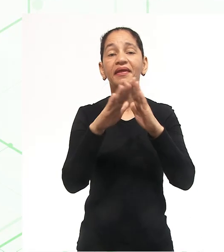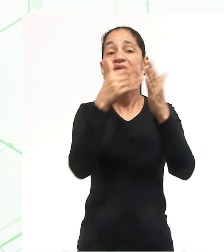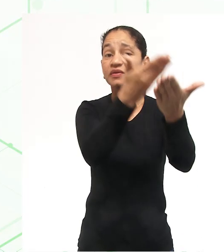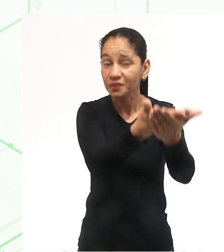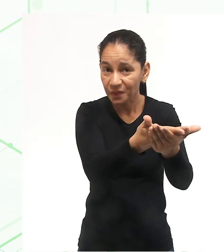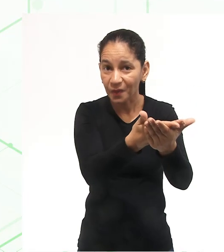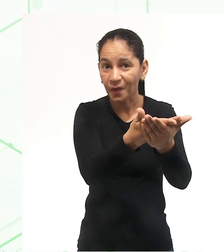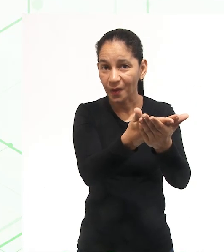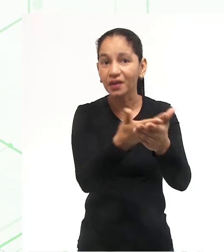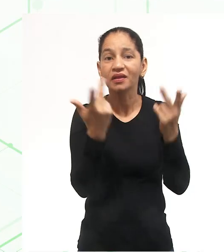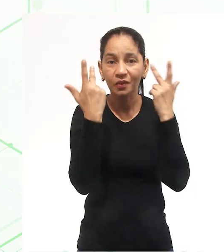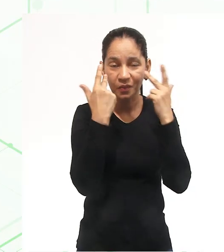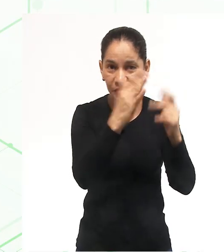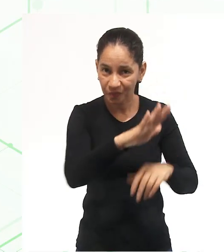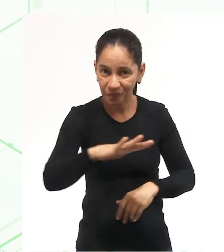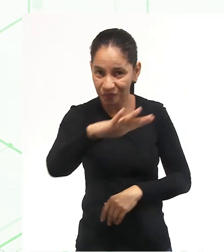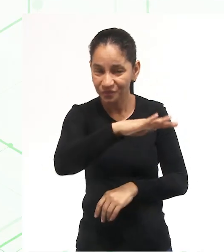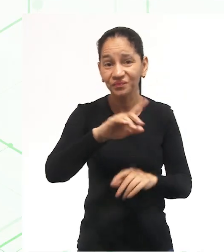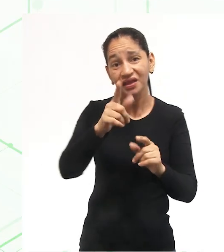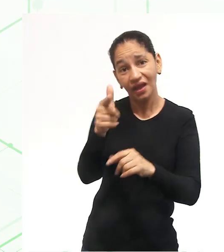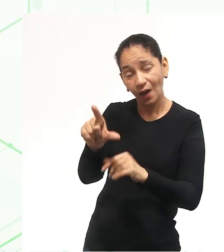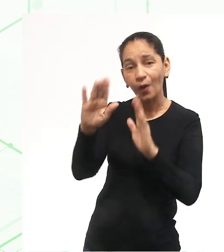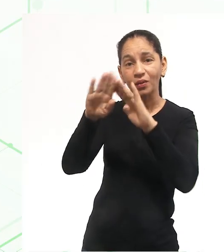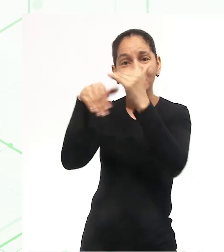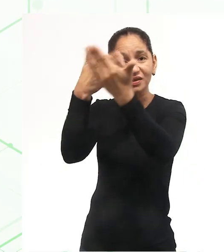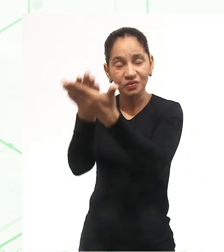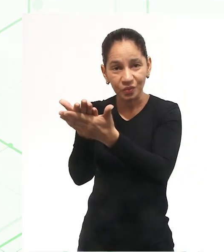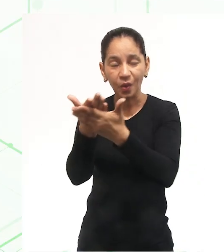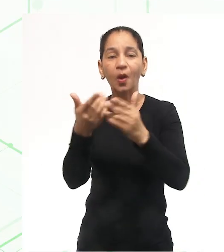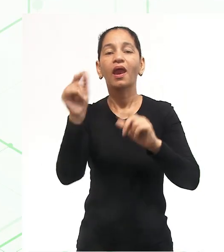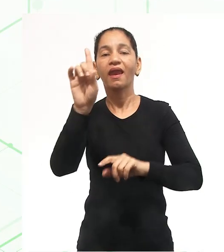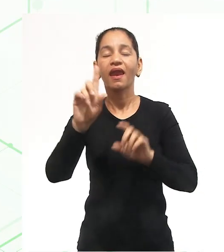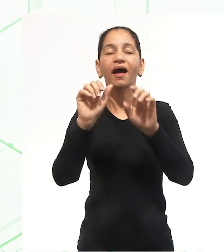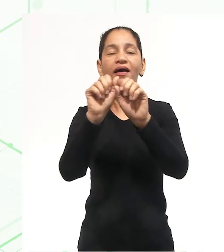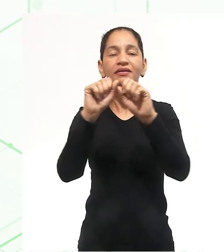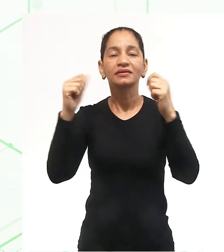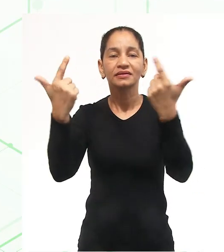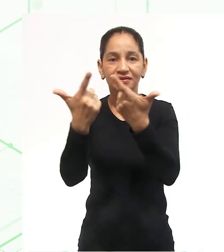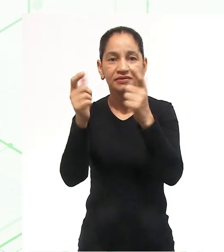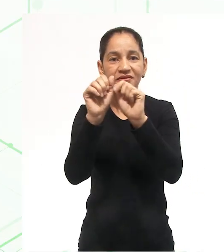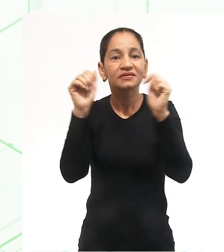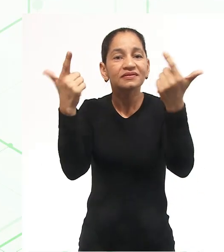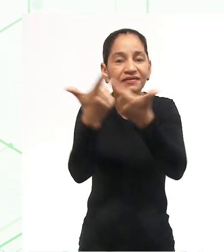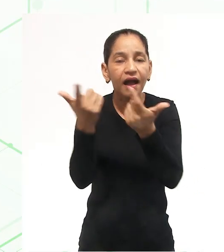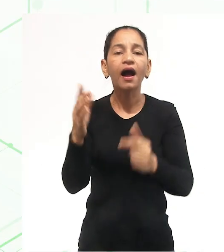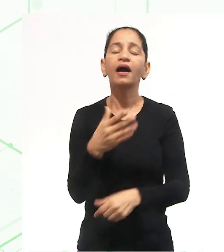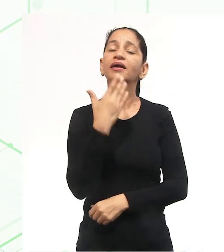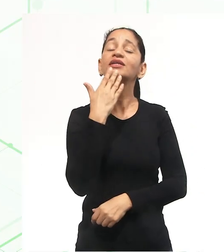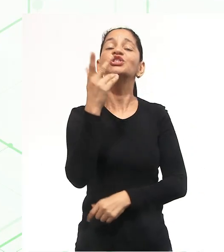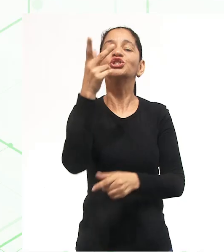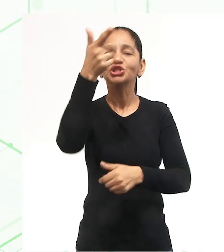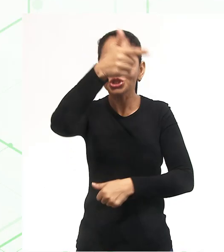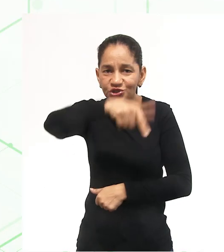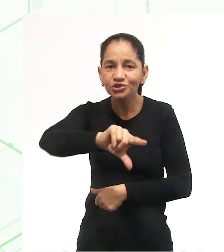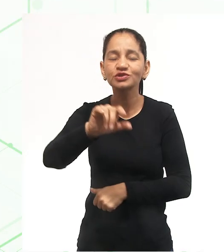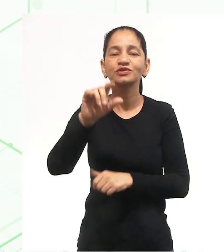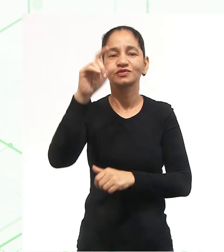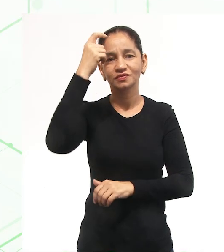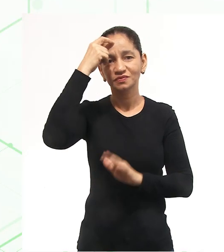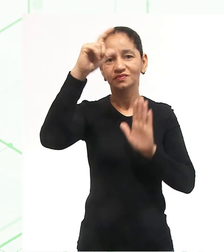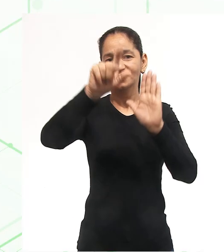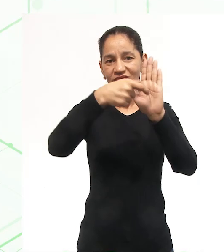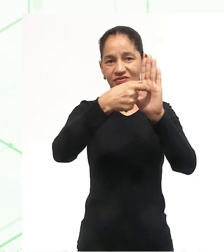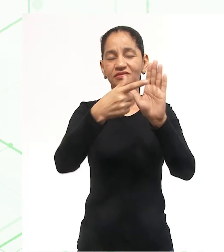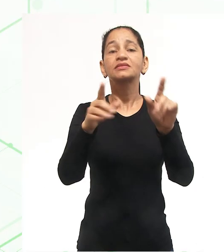do legislativo. E nós tínhamos essa foto com o maior preço e eu joguei na IA pedindo para ela transformar também em